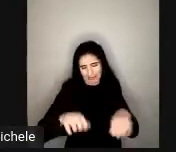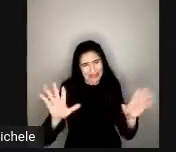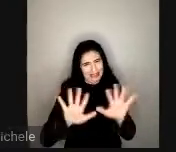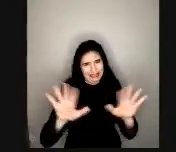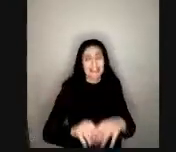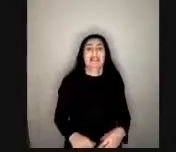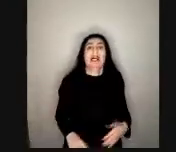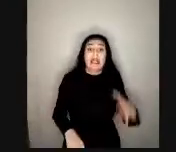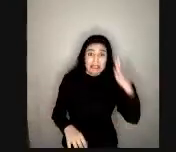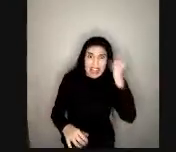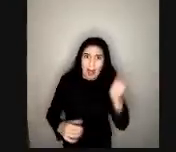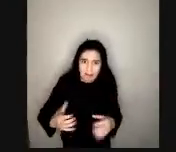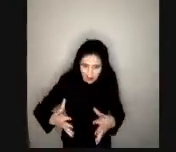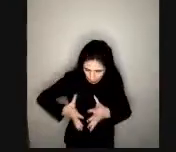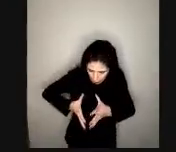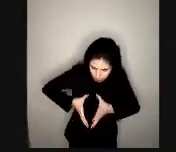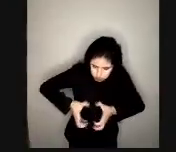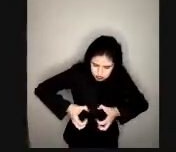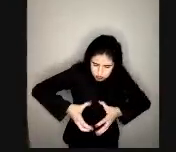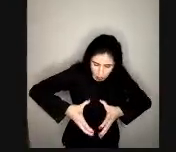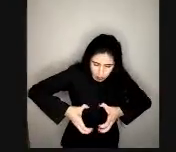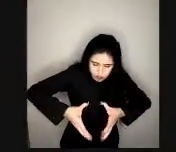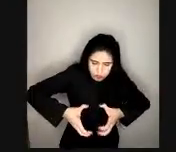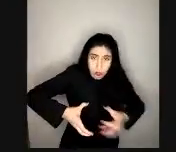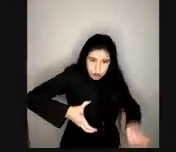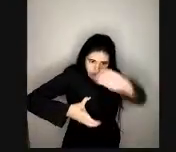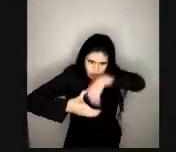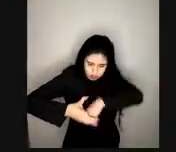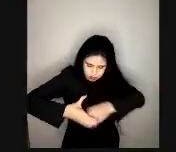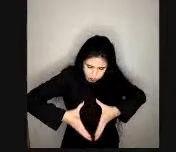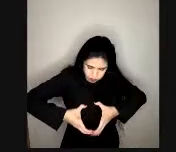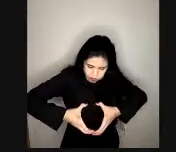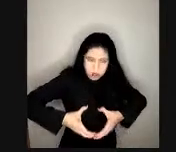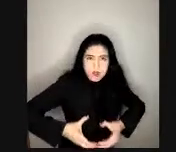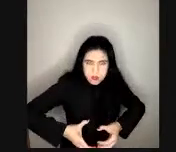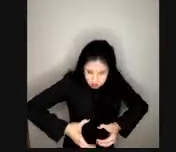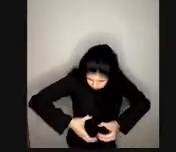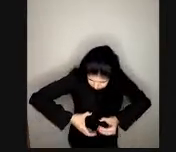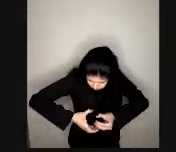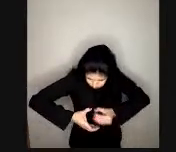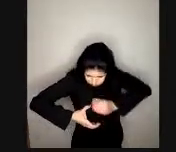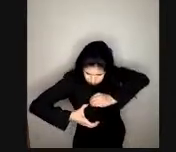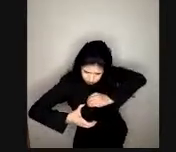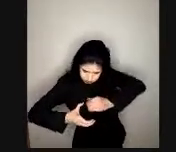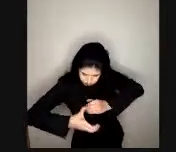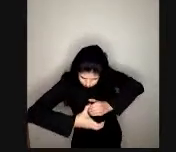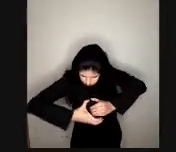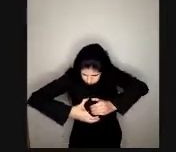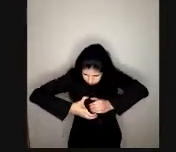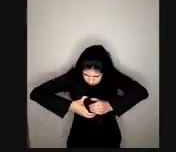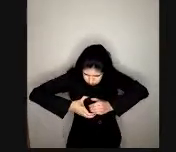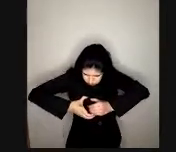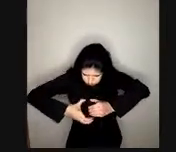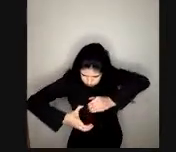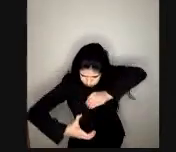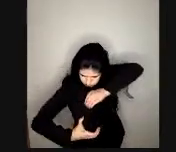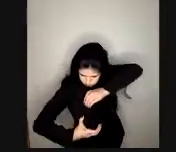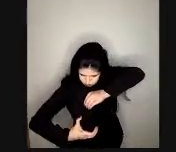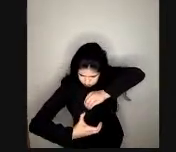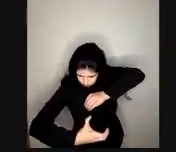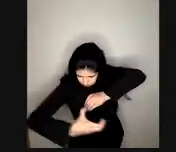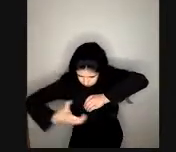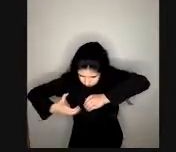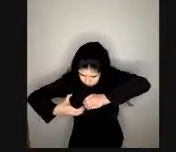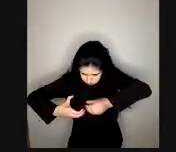prótese empurra todo o tecido mamário para frente e nódulos muito pequenos são mais perceptíveis quando você tem uma prótese mamária, por exemplo.